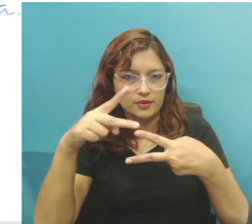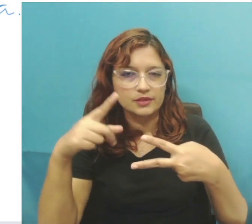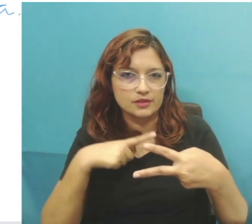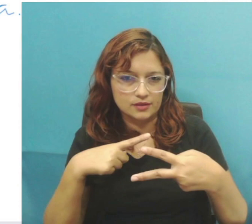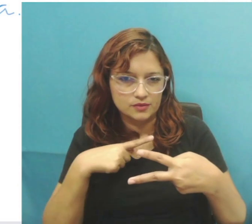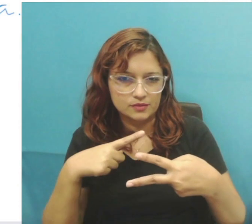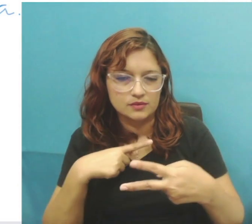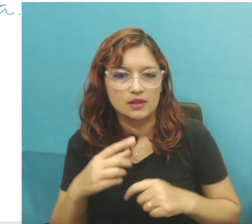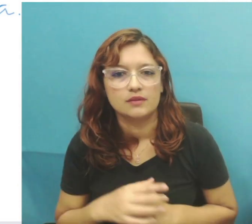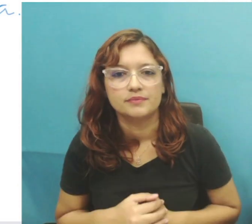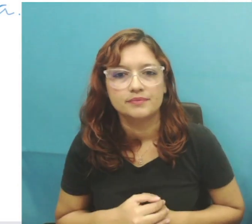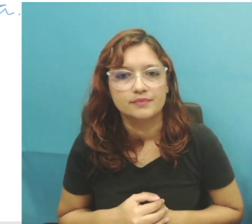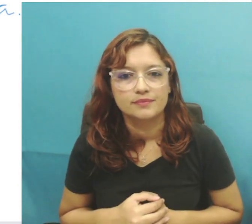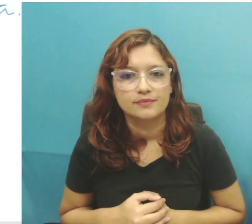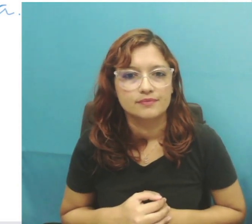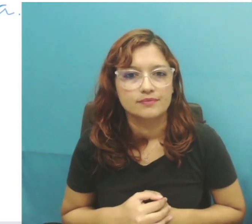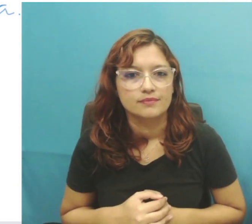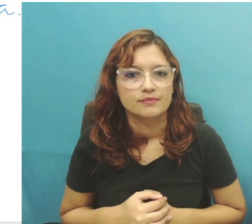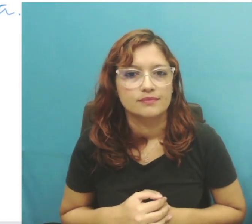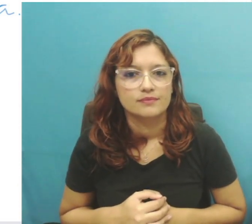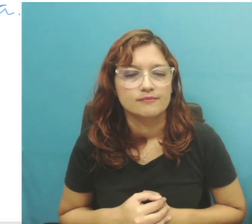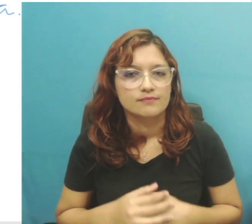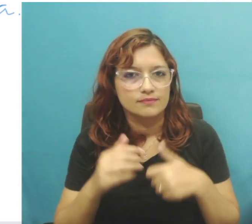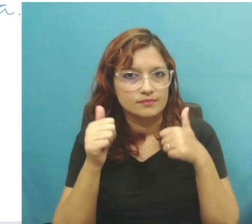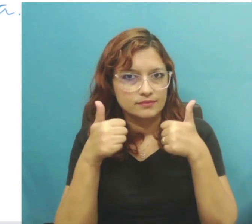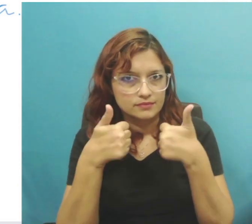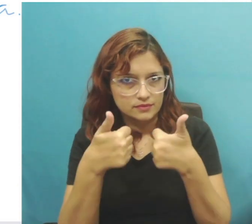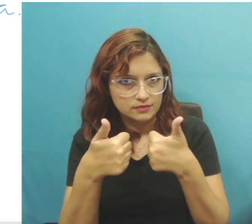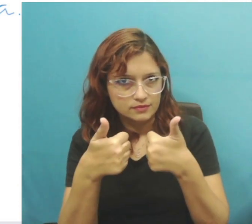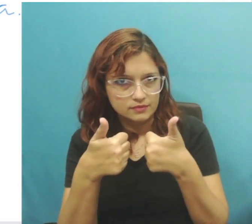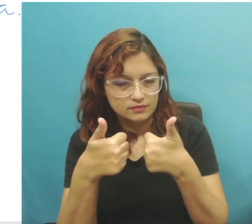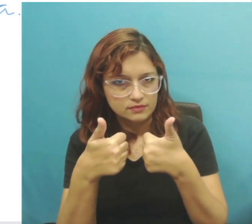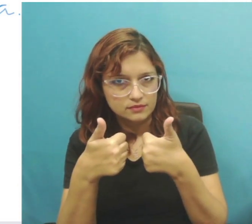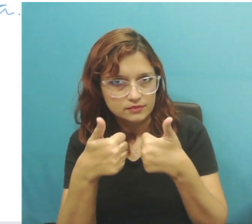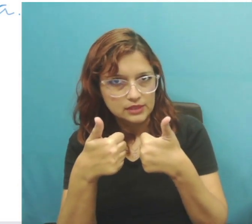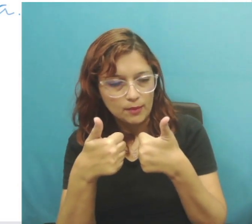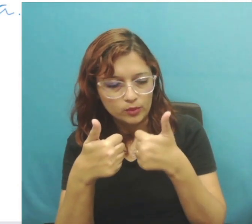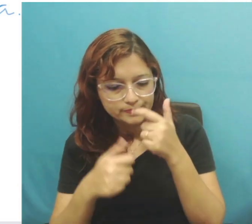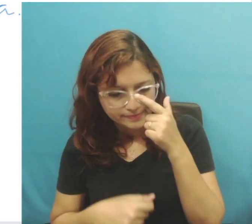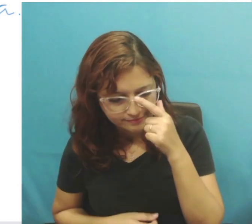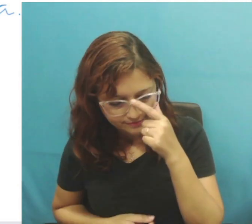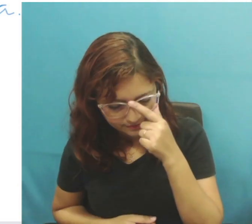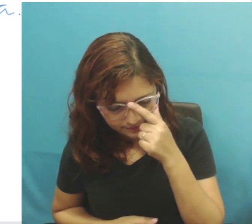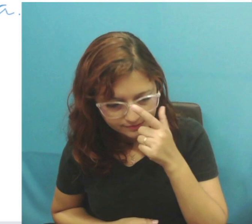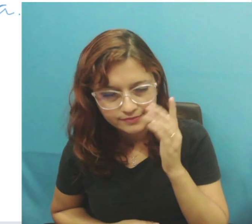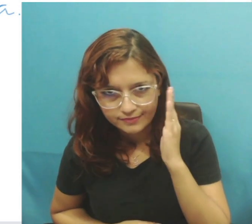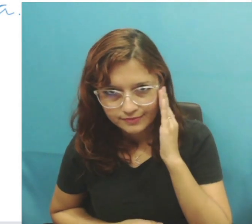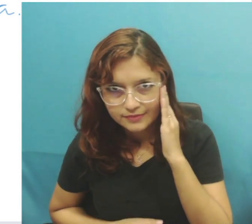Mas o se vai sempre estar acompanhado de preposição. Certo?